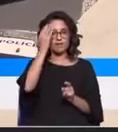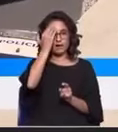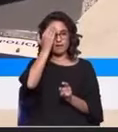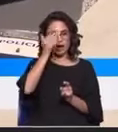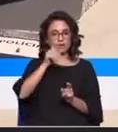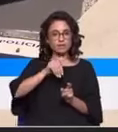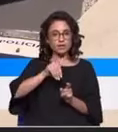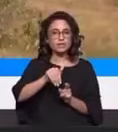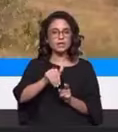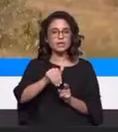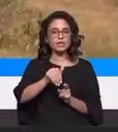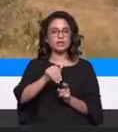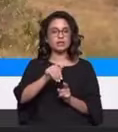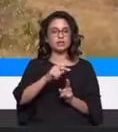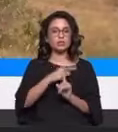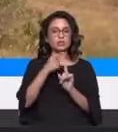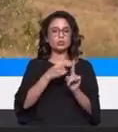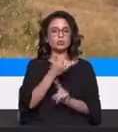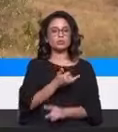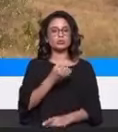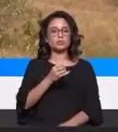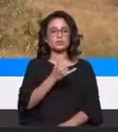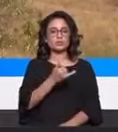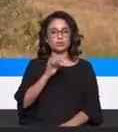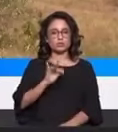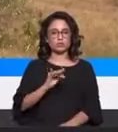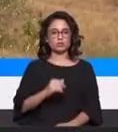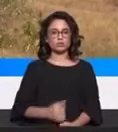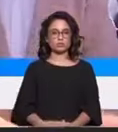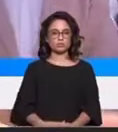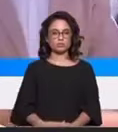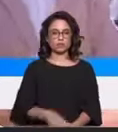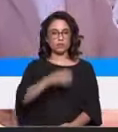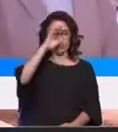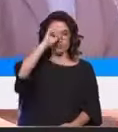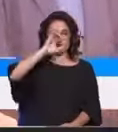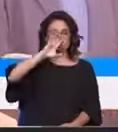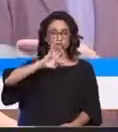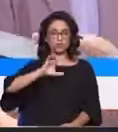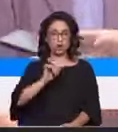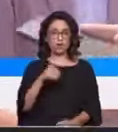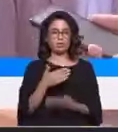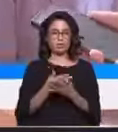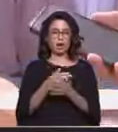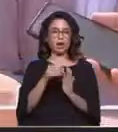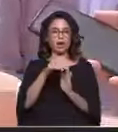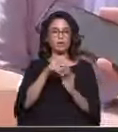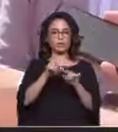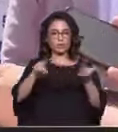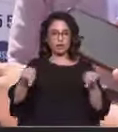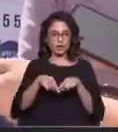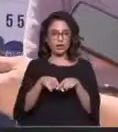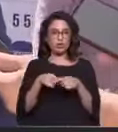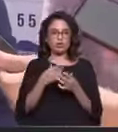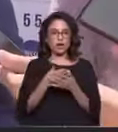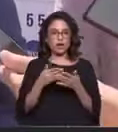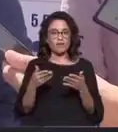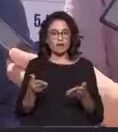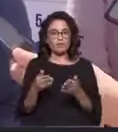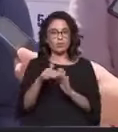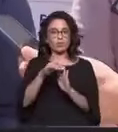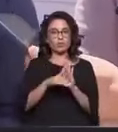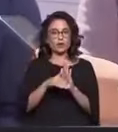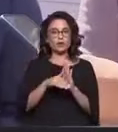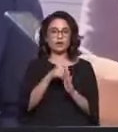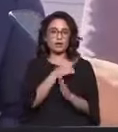para 2024 este terreno ao programa casa própria de incentiva à construção de habitação dos